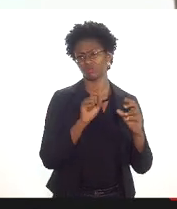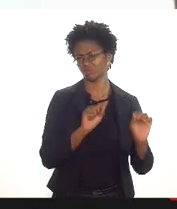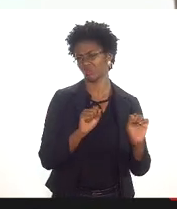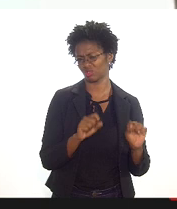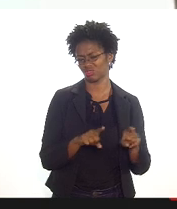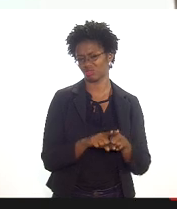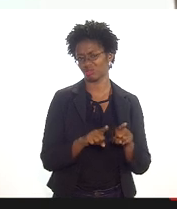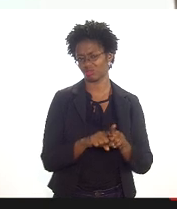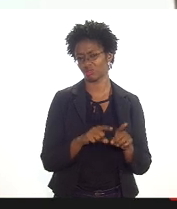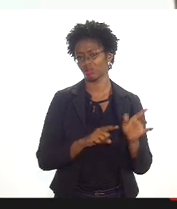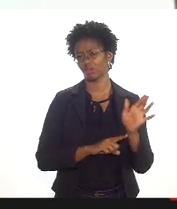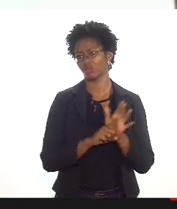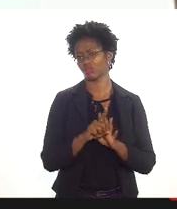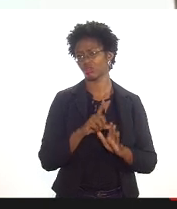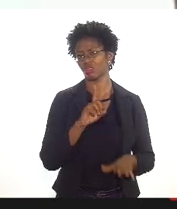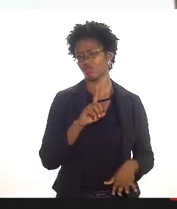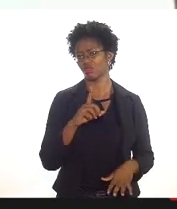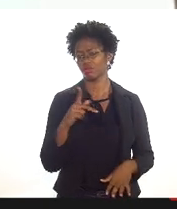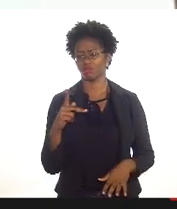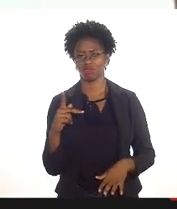Magda ou para o nosso IBP.